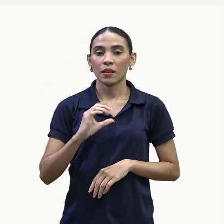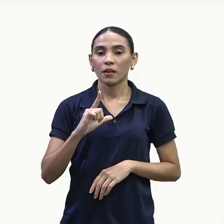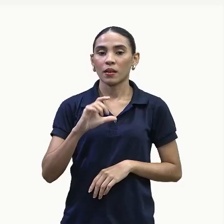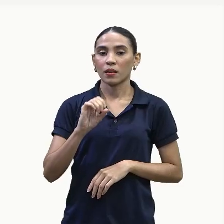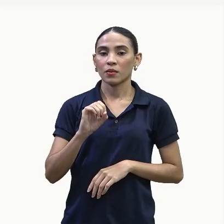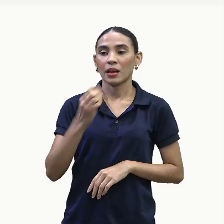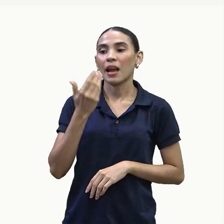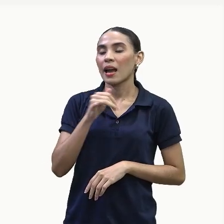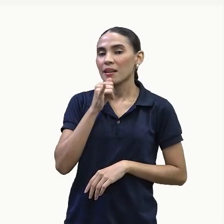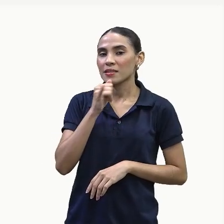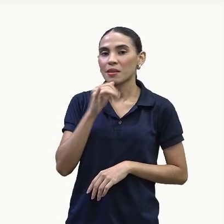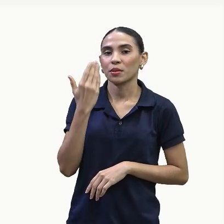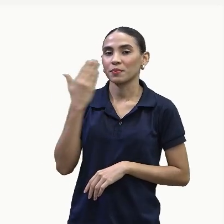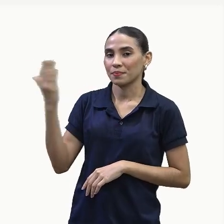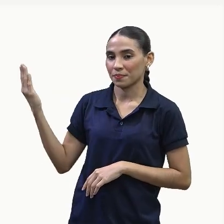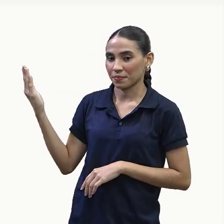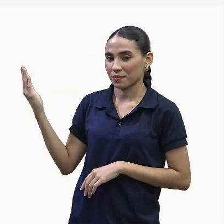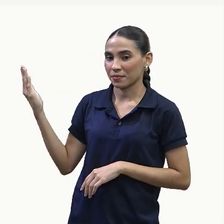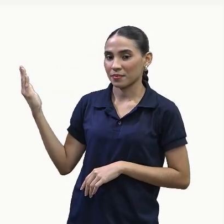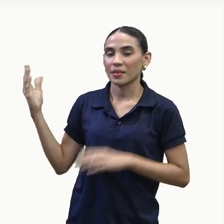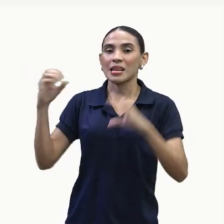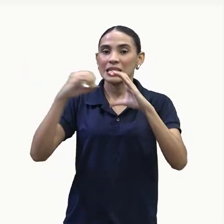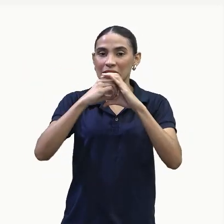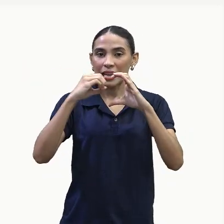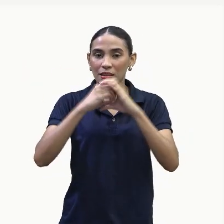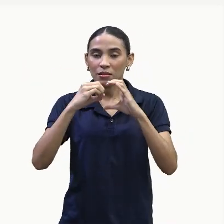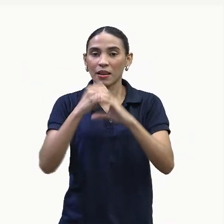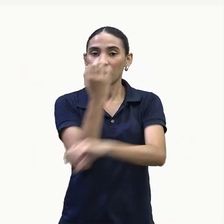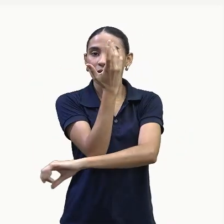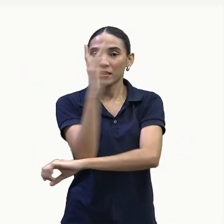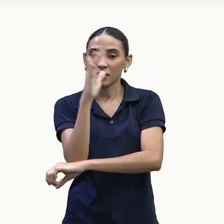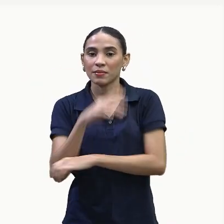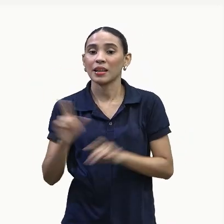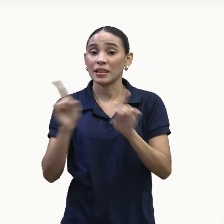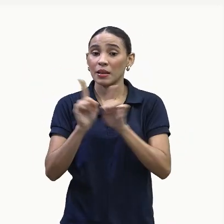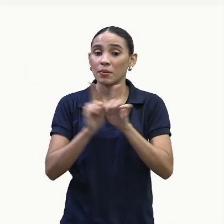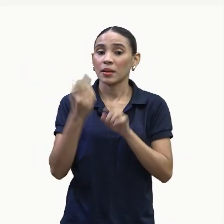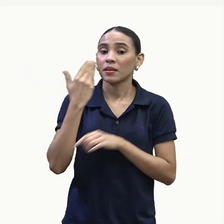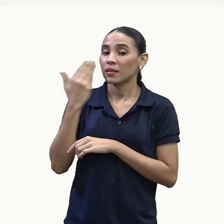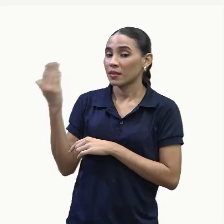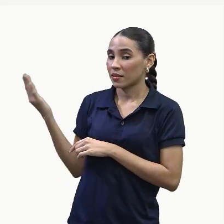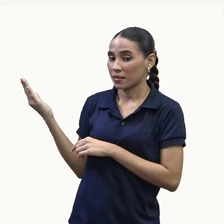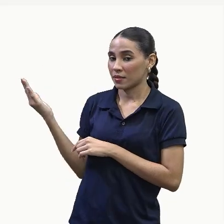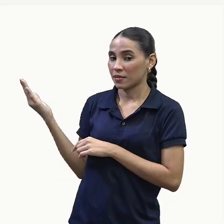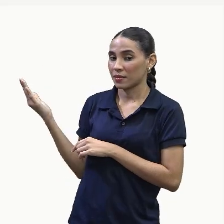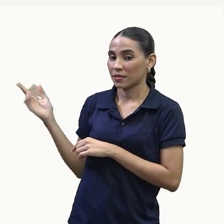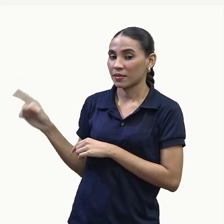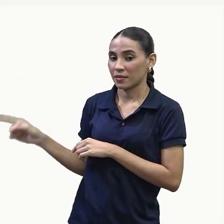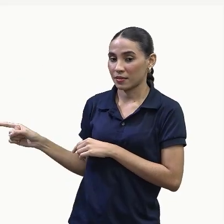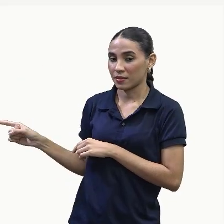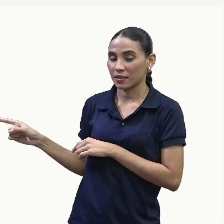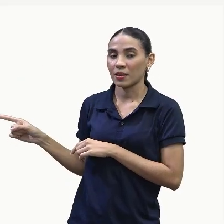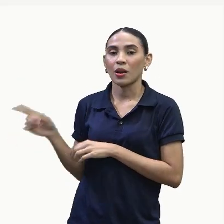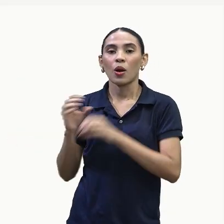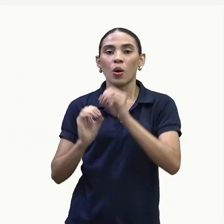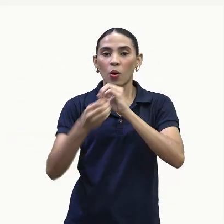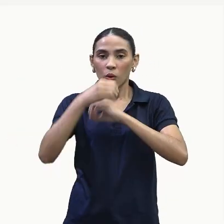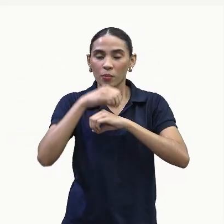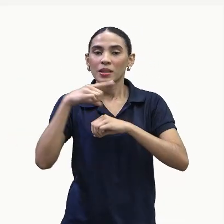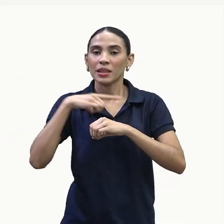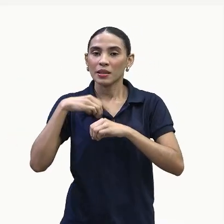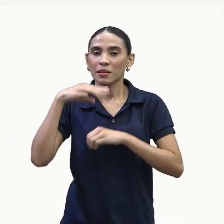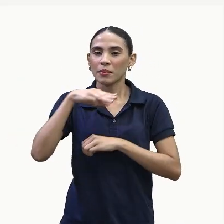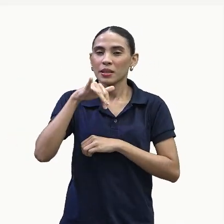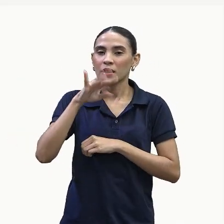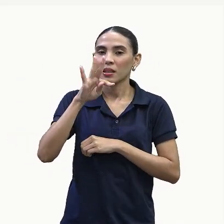cloroplastos, né, lá em células vegetais, dentro de DNA mitocondrial também, naqueles organismos que possuem